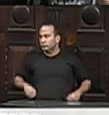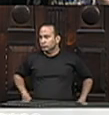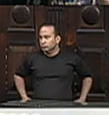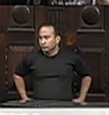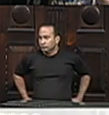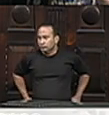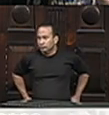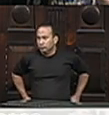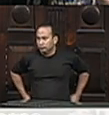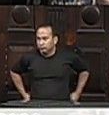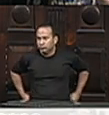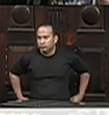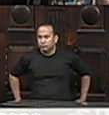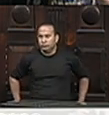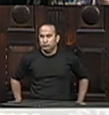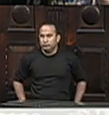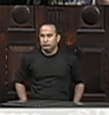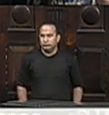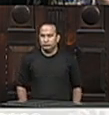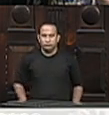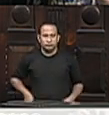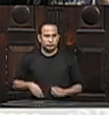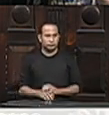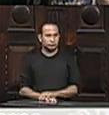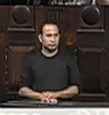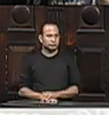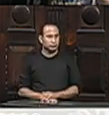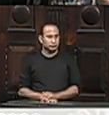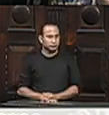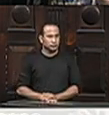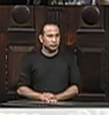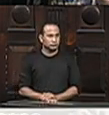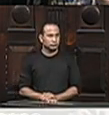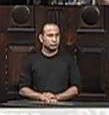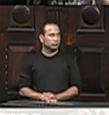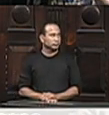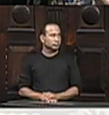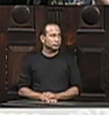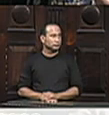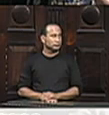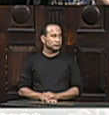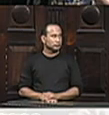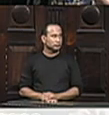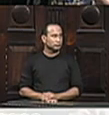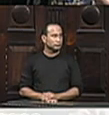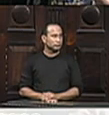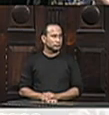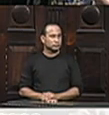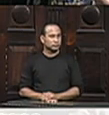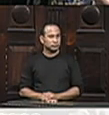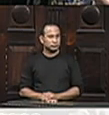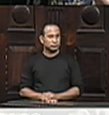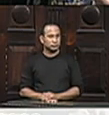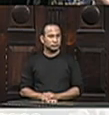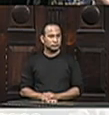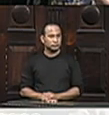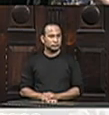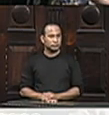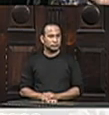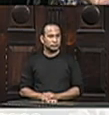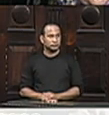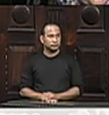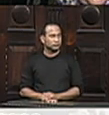da cota previdenciária. Agora vocês vejam o seguinte, se ele não está nem pagando o salário que é devido